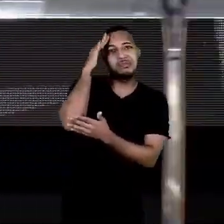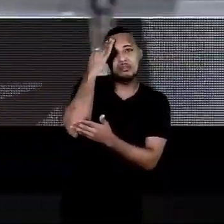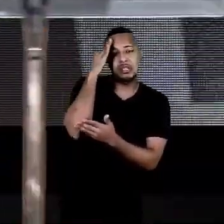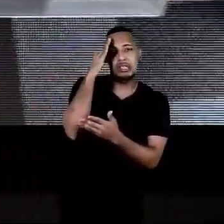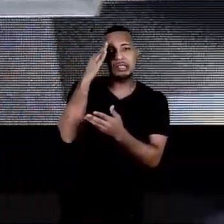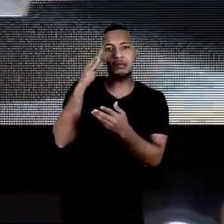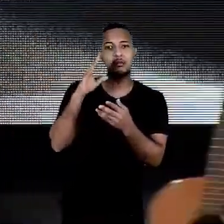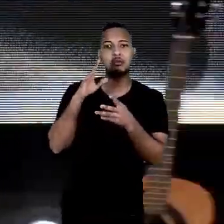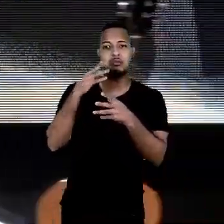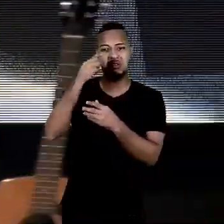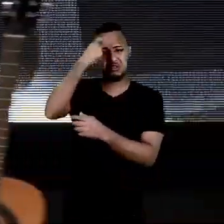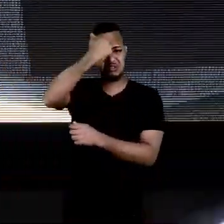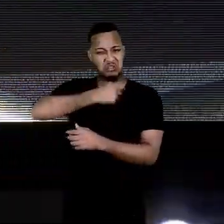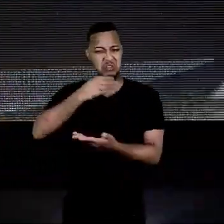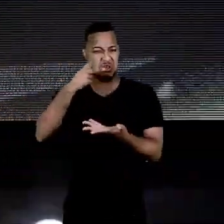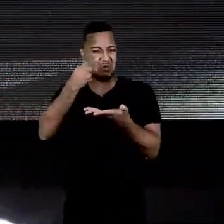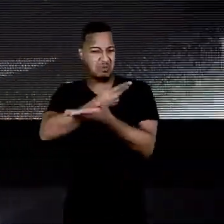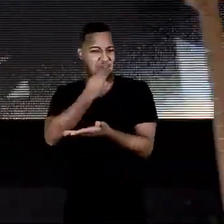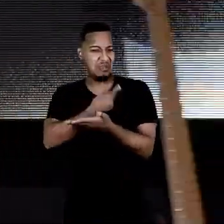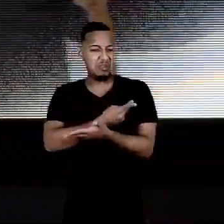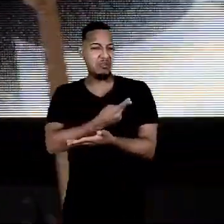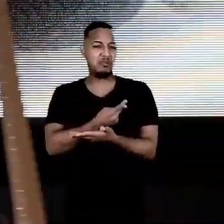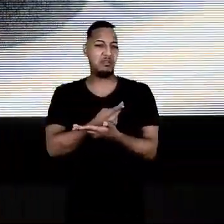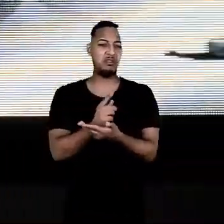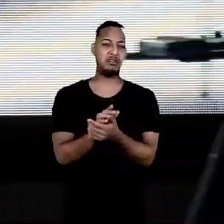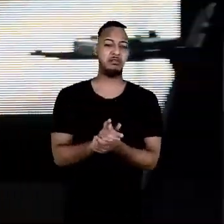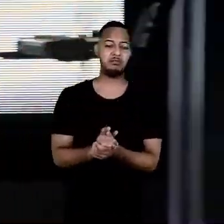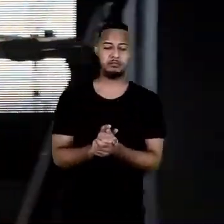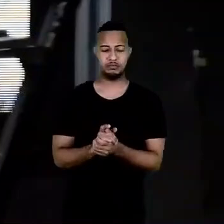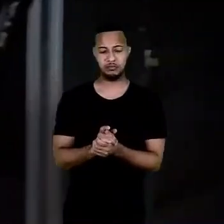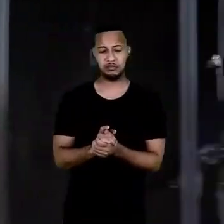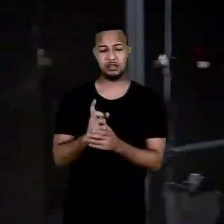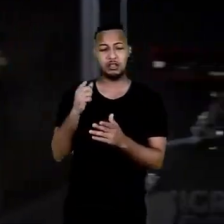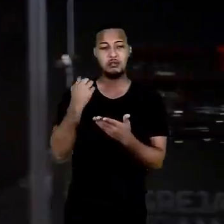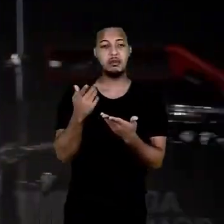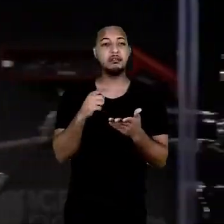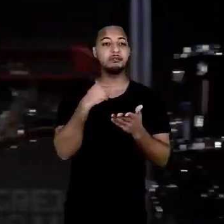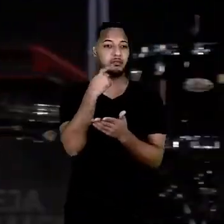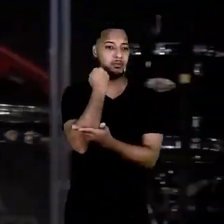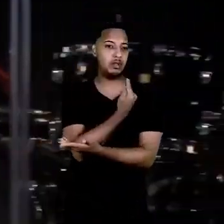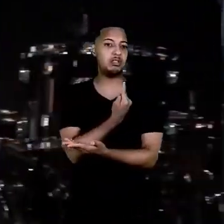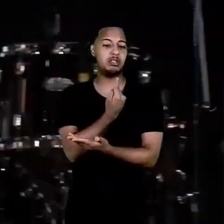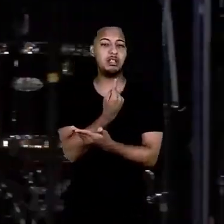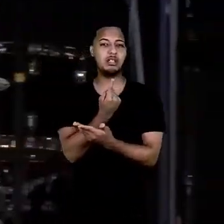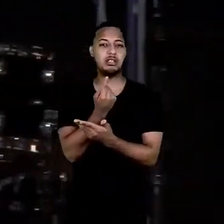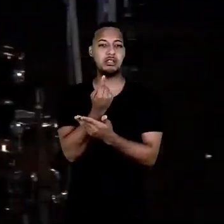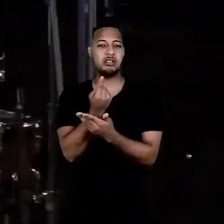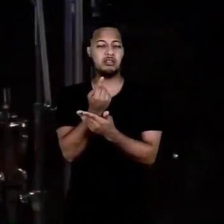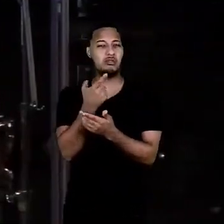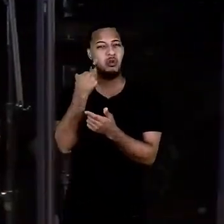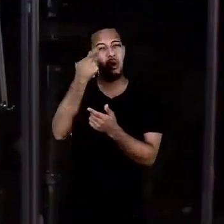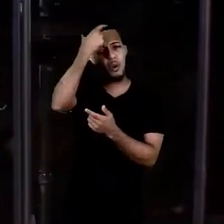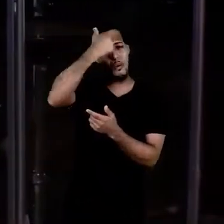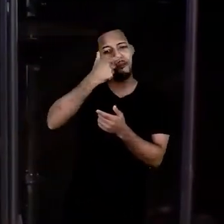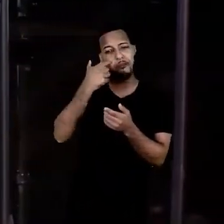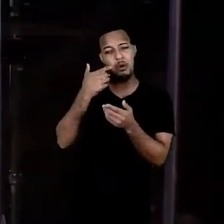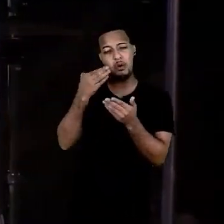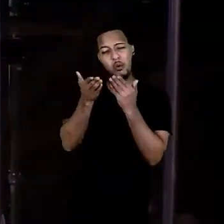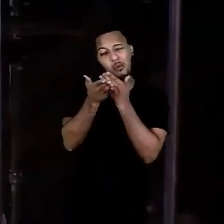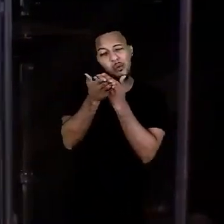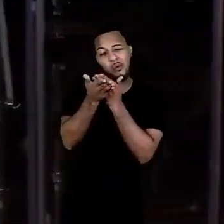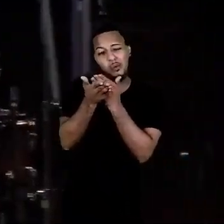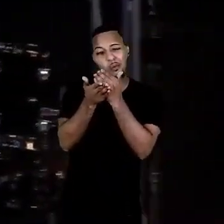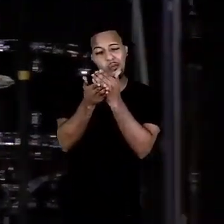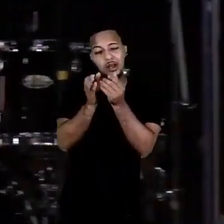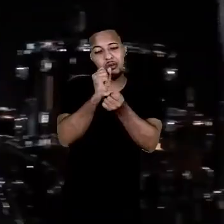reconhecemos que somos falhos, que somos pecadores, automaticamente a gente entra em uma prisão. Por quê? Porque